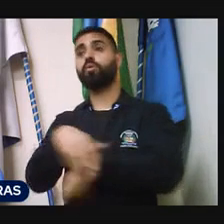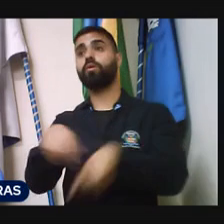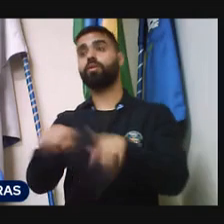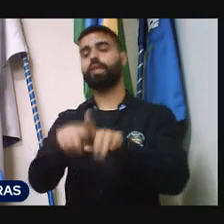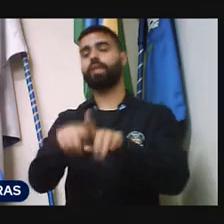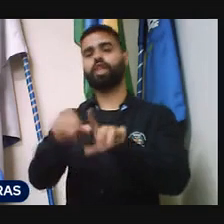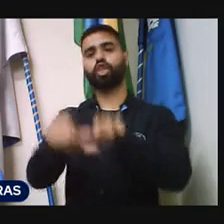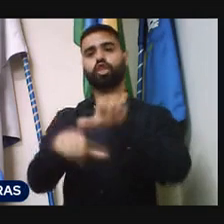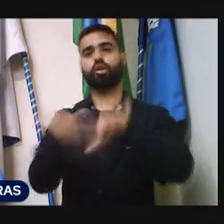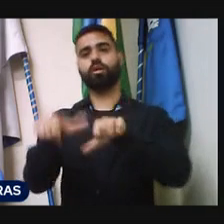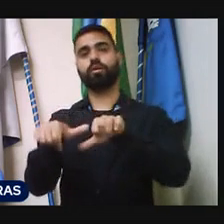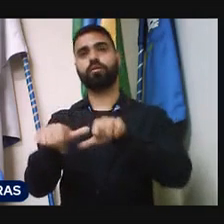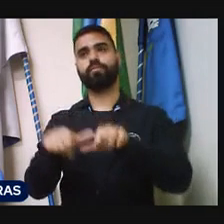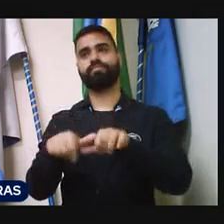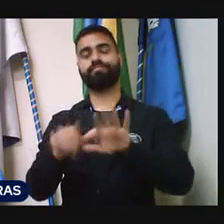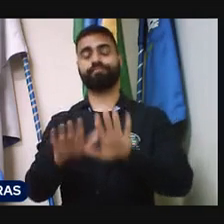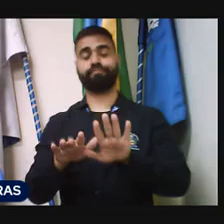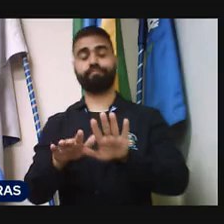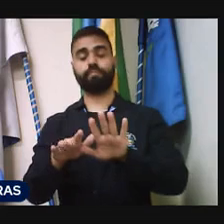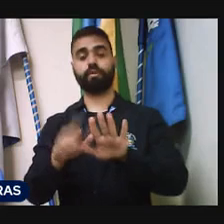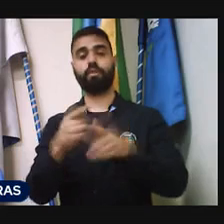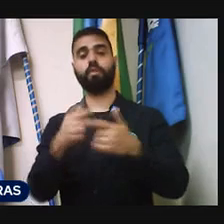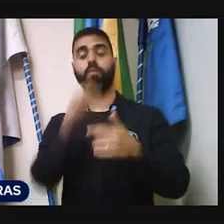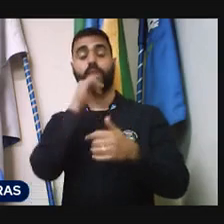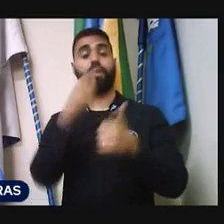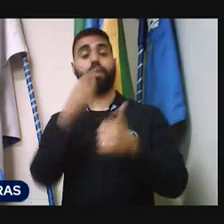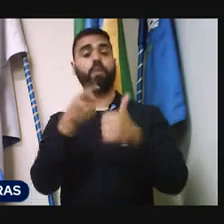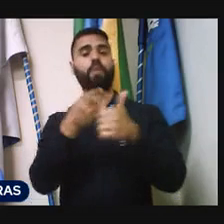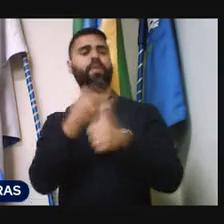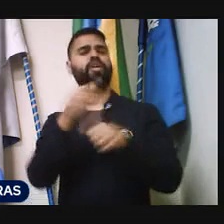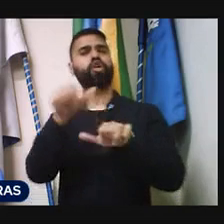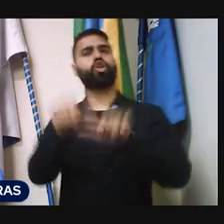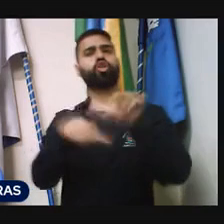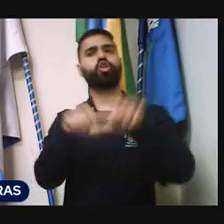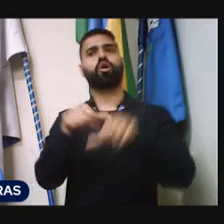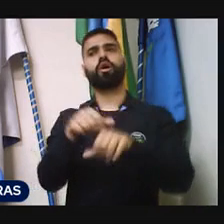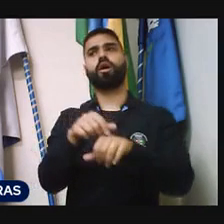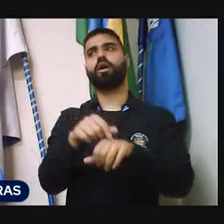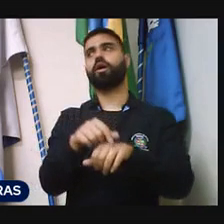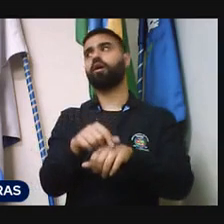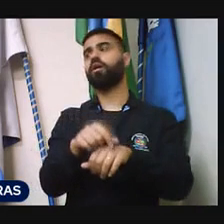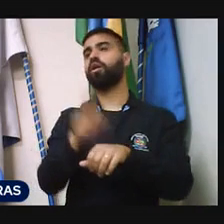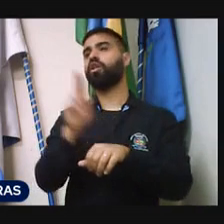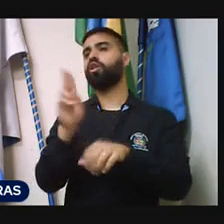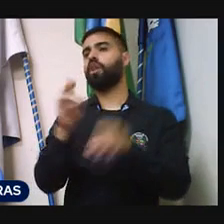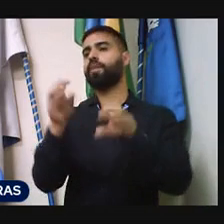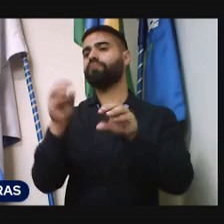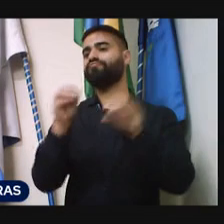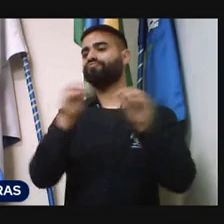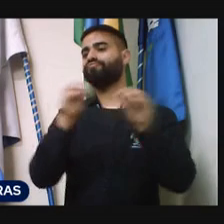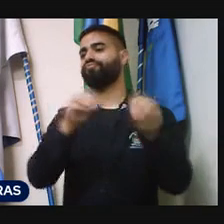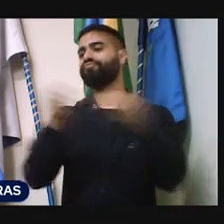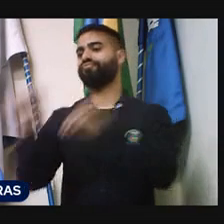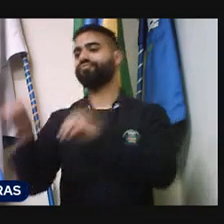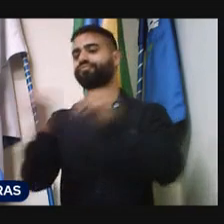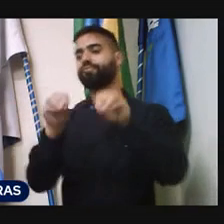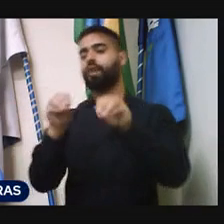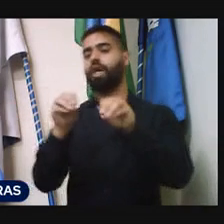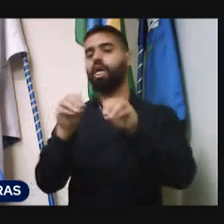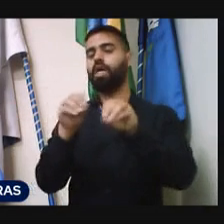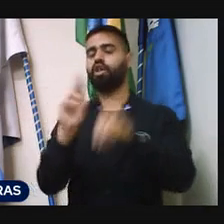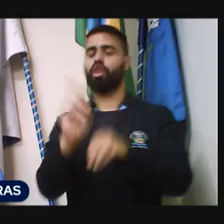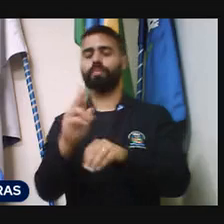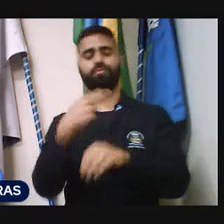até mesmo alterando primeiro que alteração de logradouro público tirando o nome colocar o outro não é possível